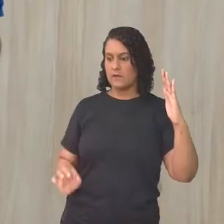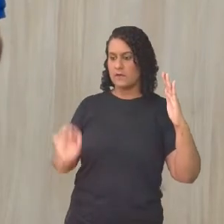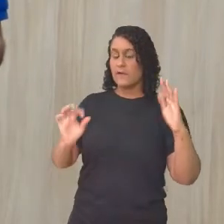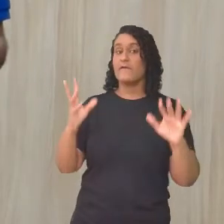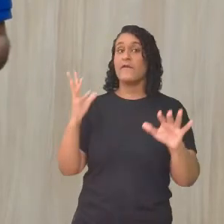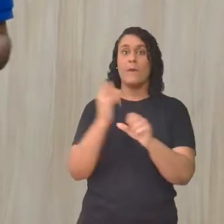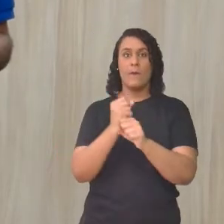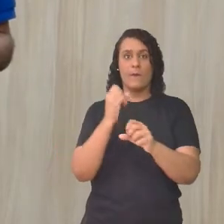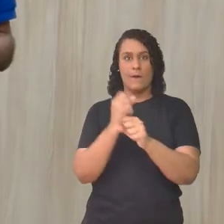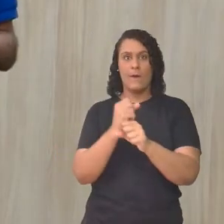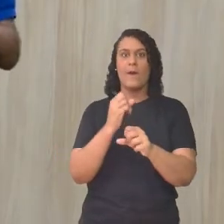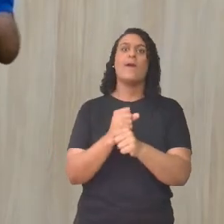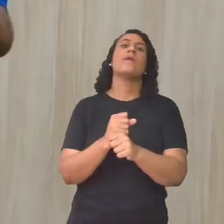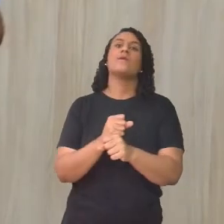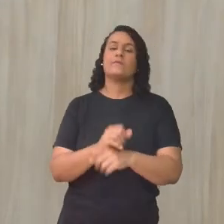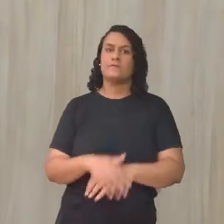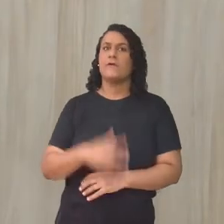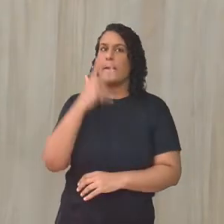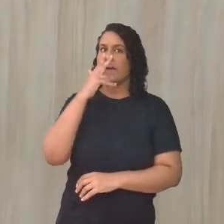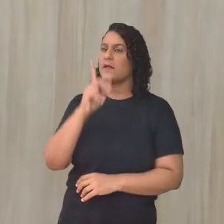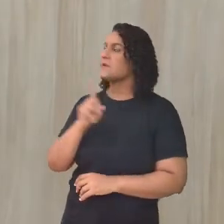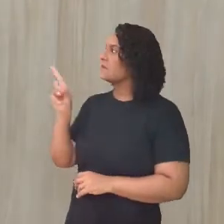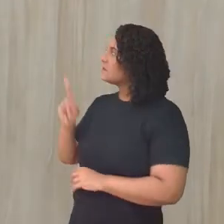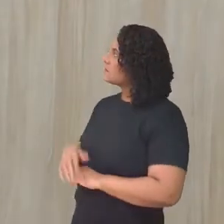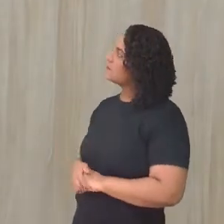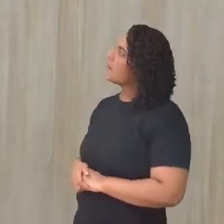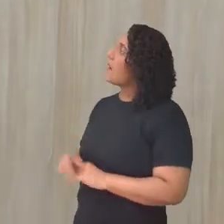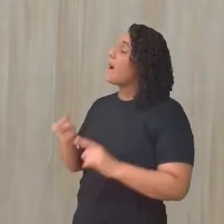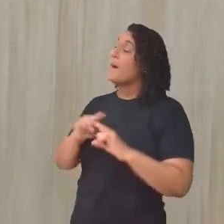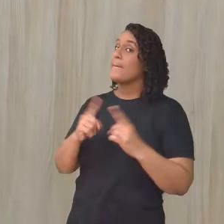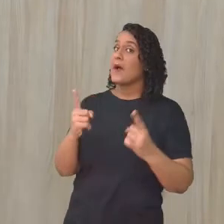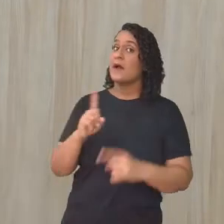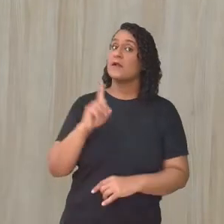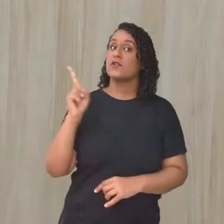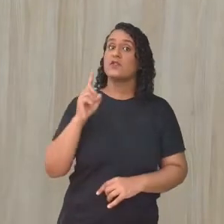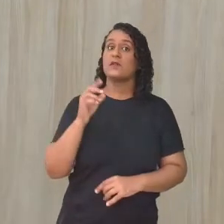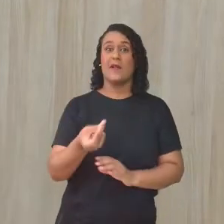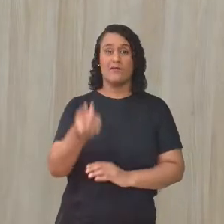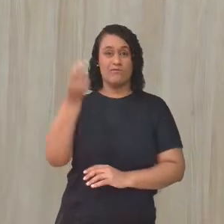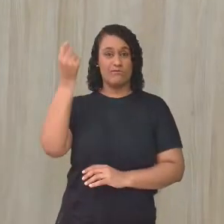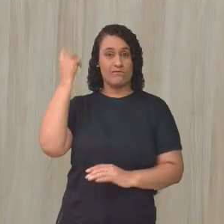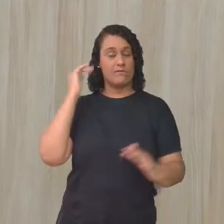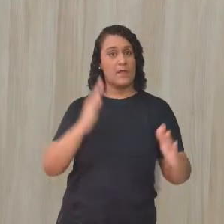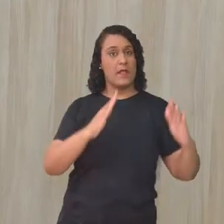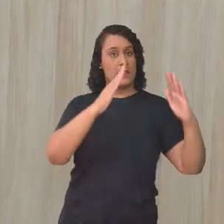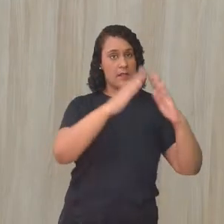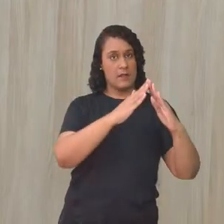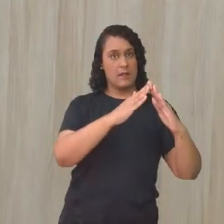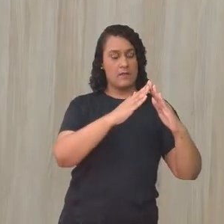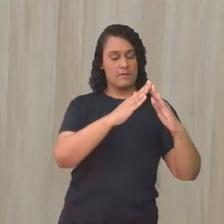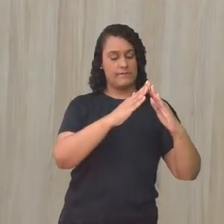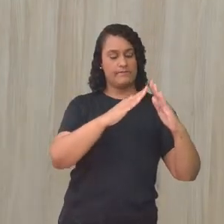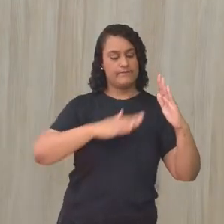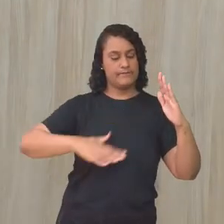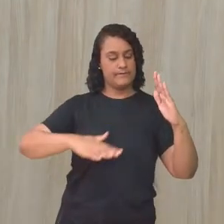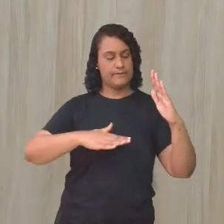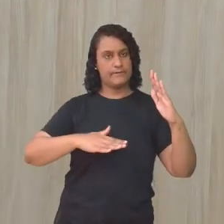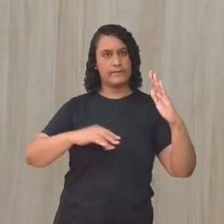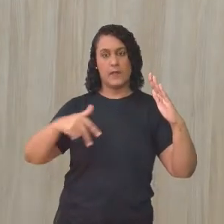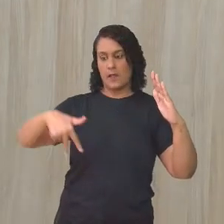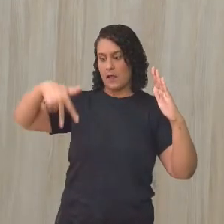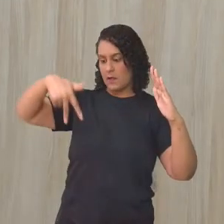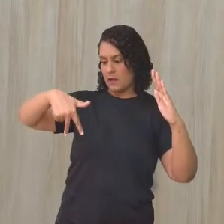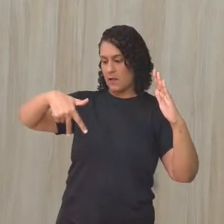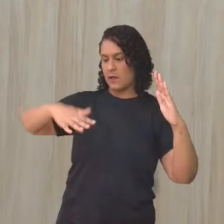nesse prédio agora há pouco. Foi parecido com isso, ó. Só que aqui era uma pirâmide, aqui tem a sombra da pirâmide, aqui era